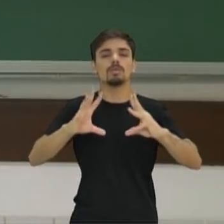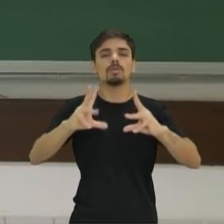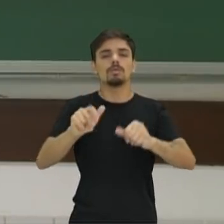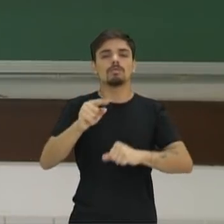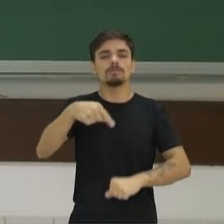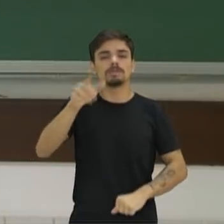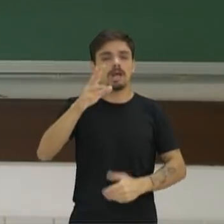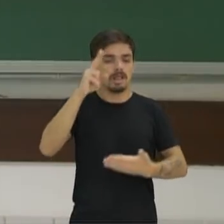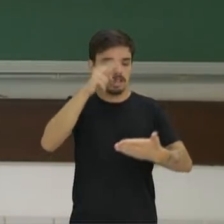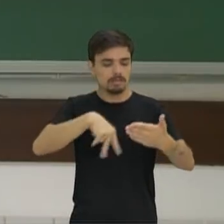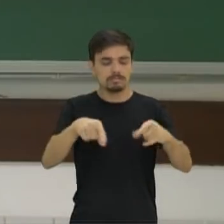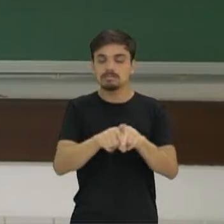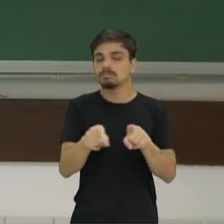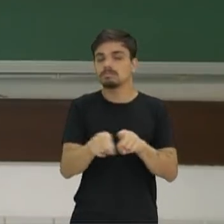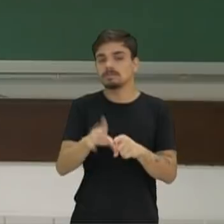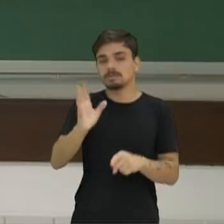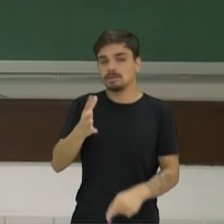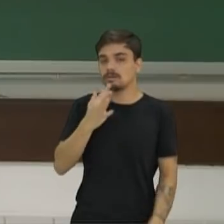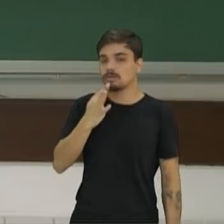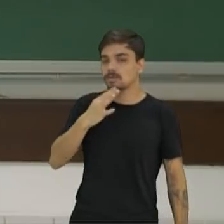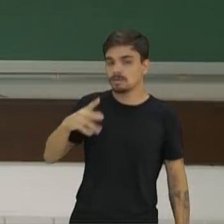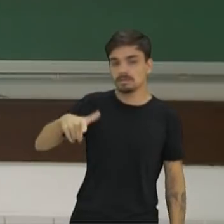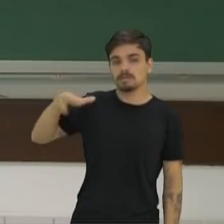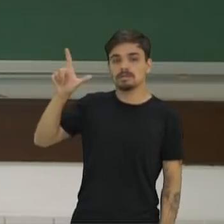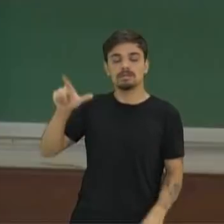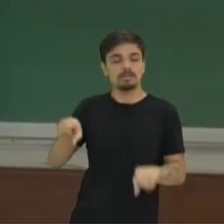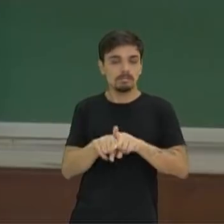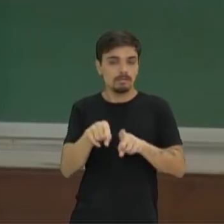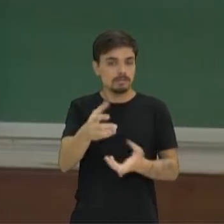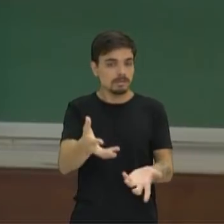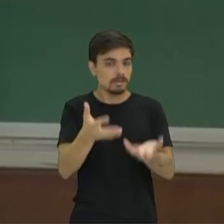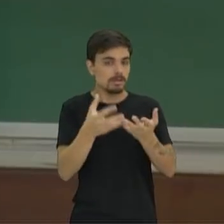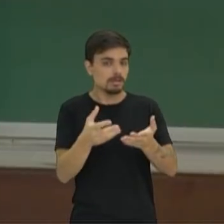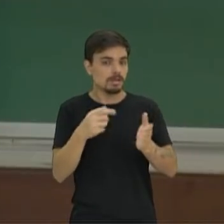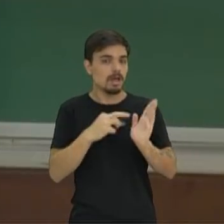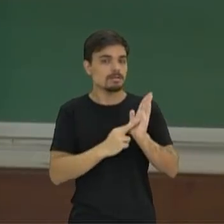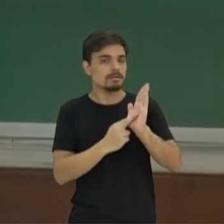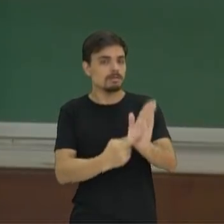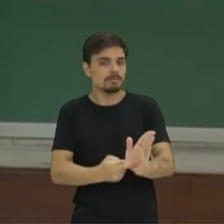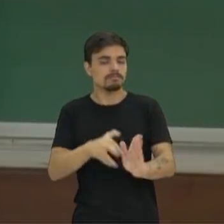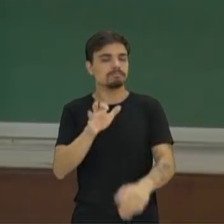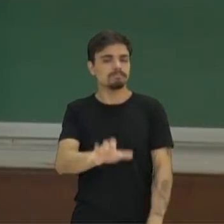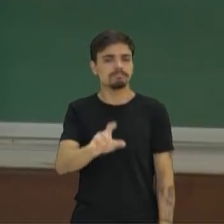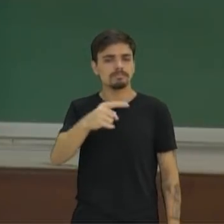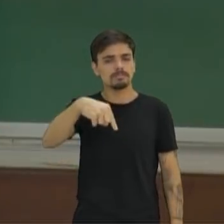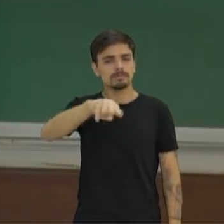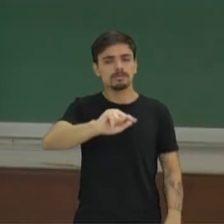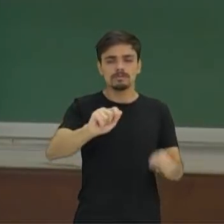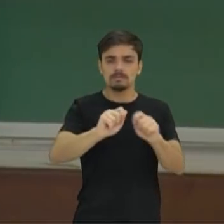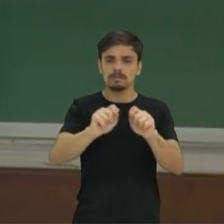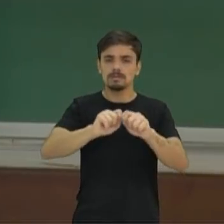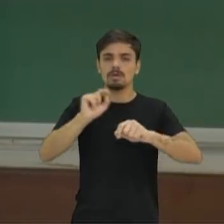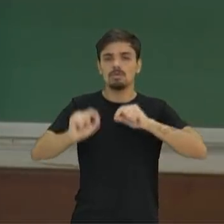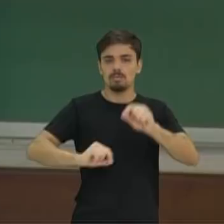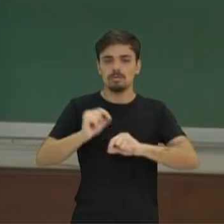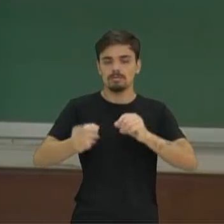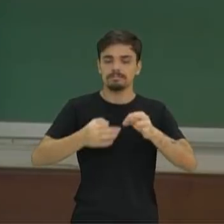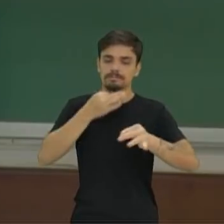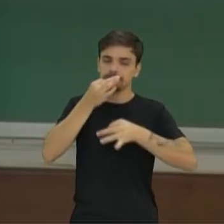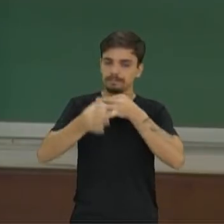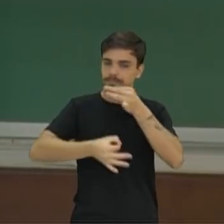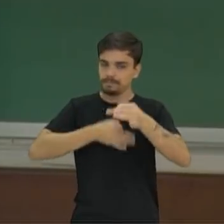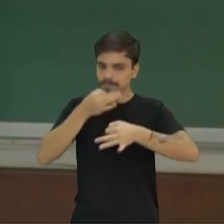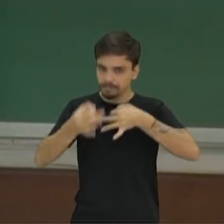já leu, tudo aquilo que você já conheceu, você busca essas referências para você fazer a sua